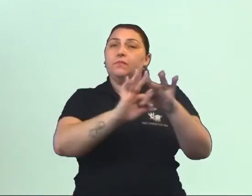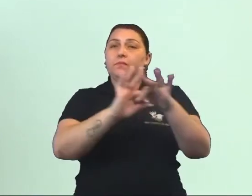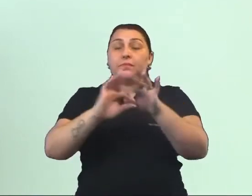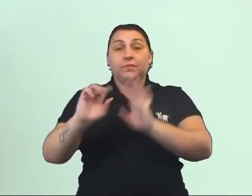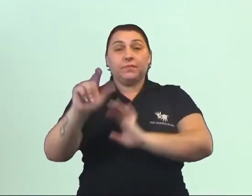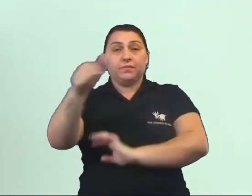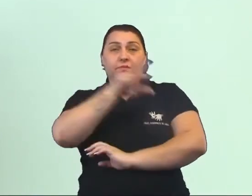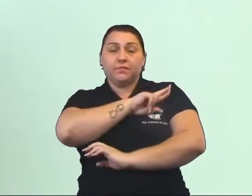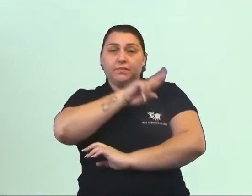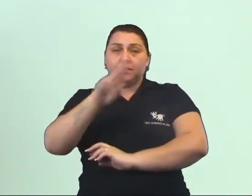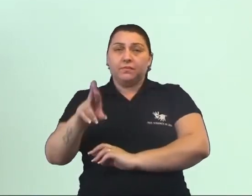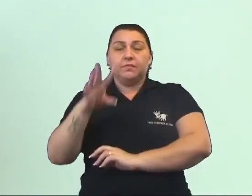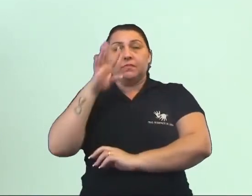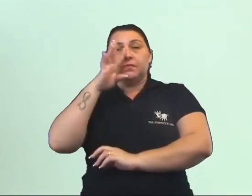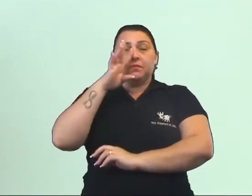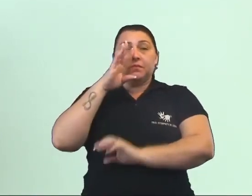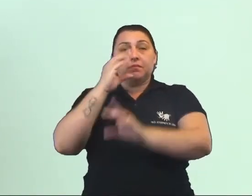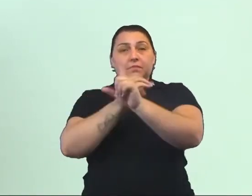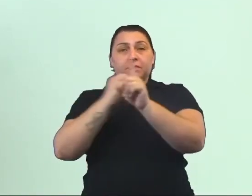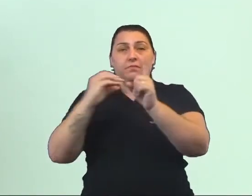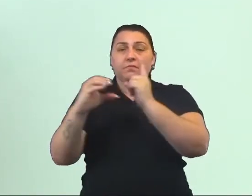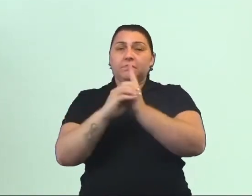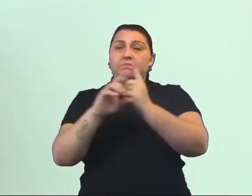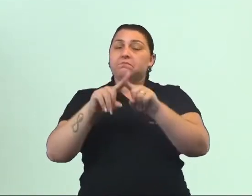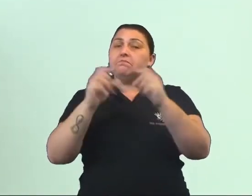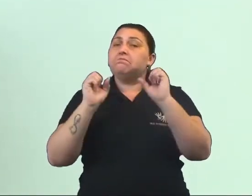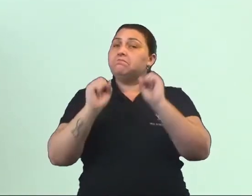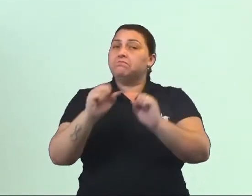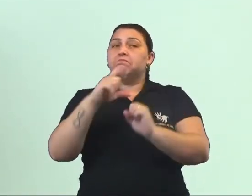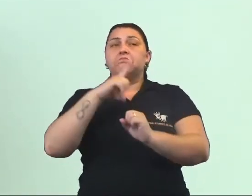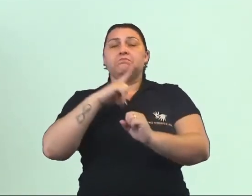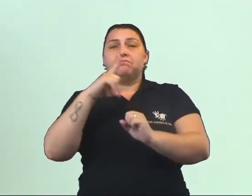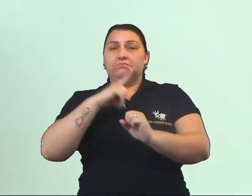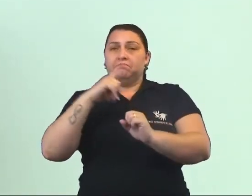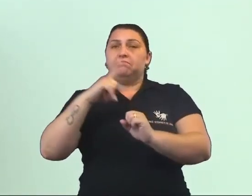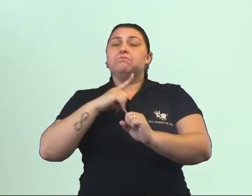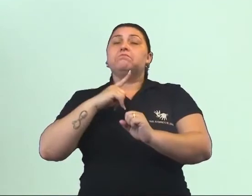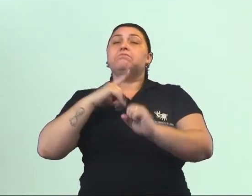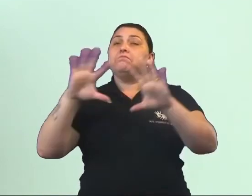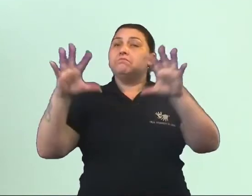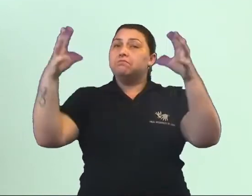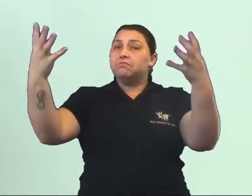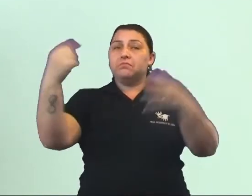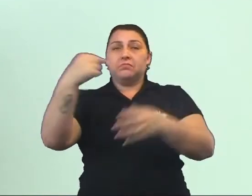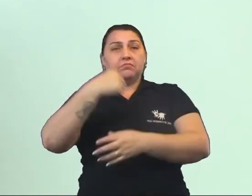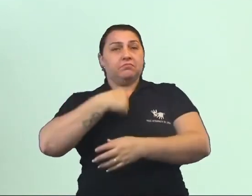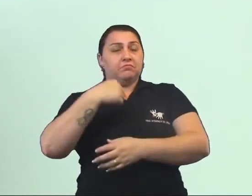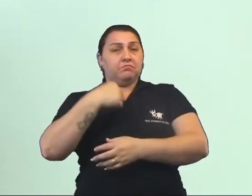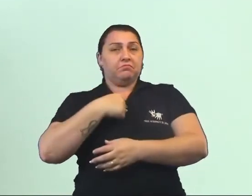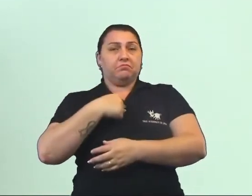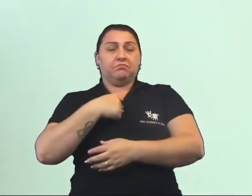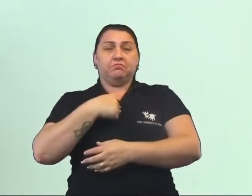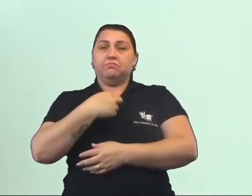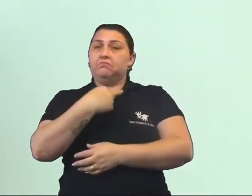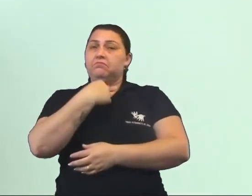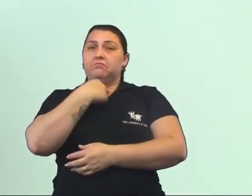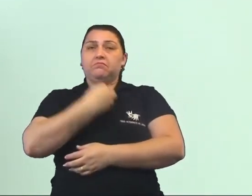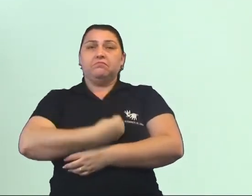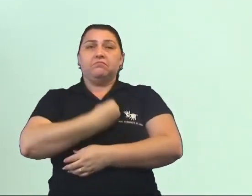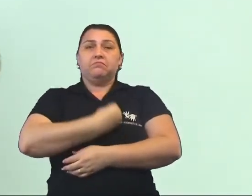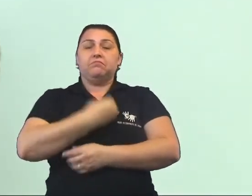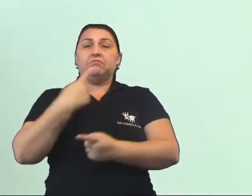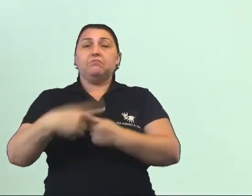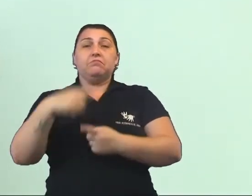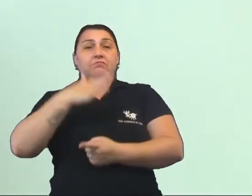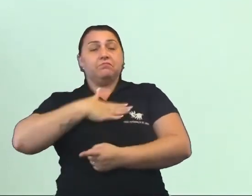uma outra religião, assistindo o seu culto, mas pode ser que ela tenha um cerimonial que eu não posso participar porque a